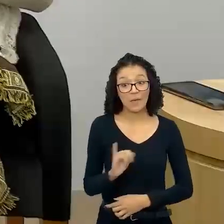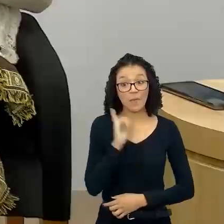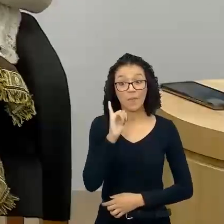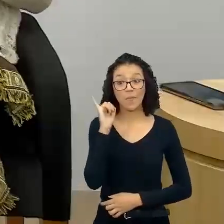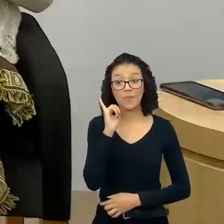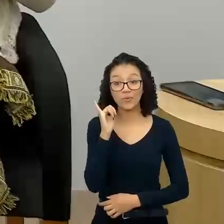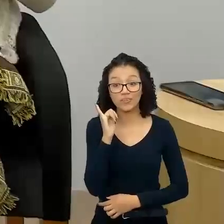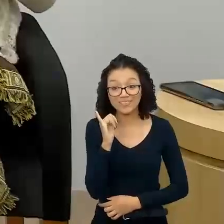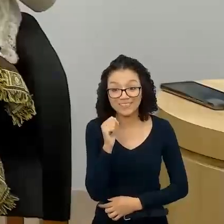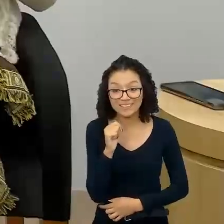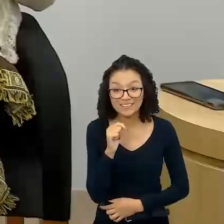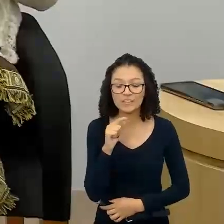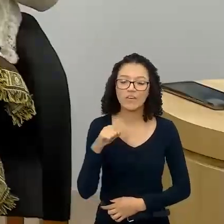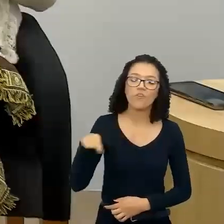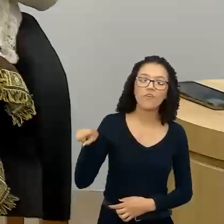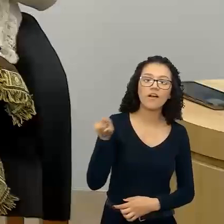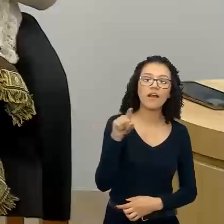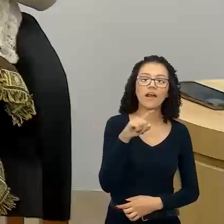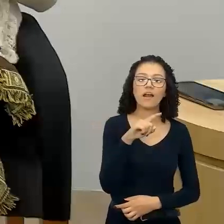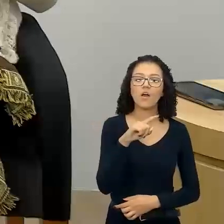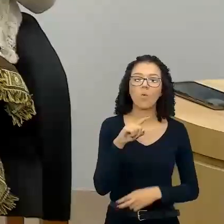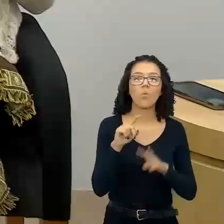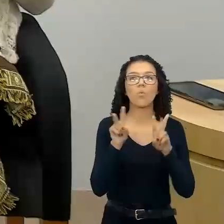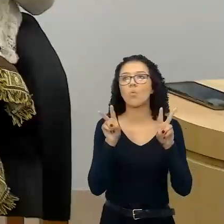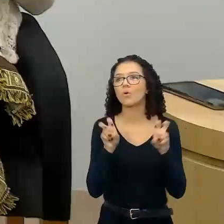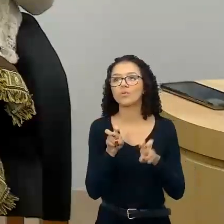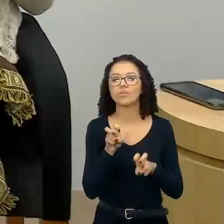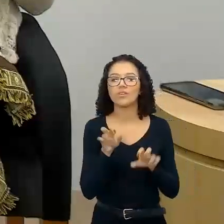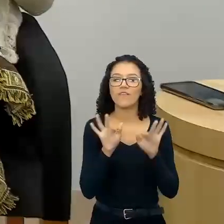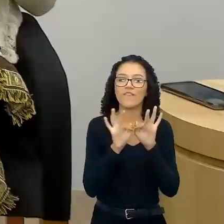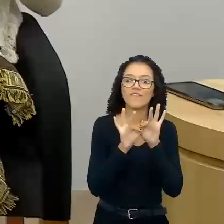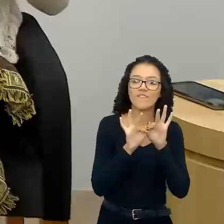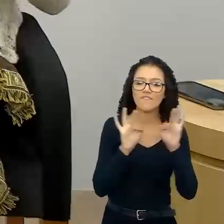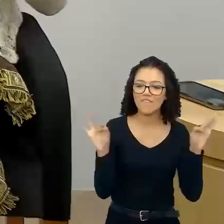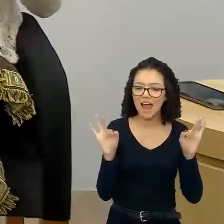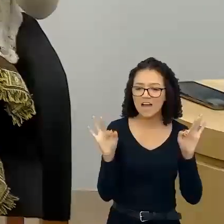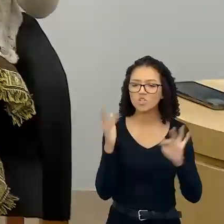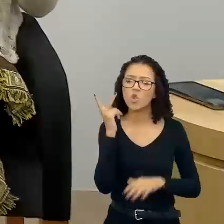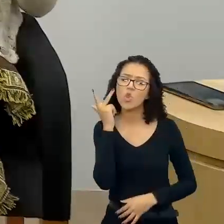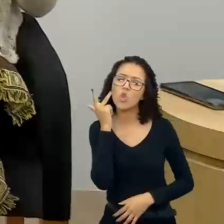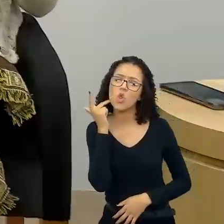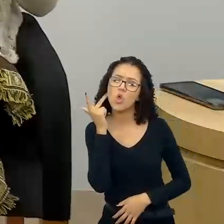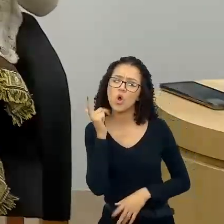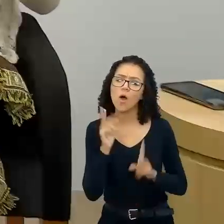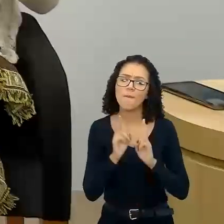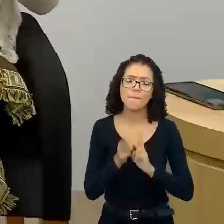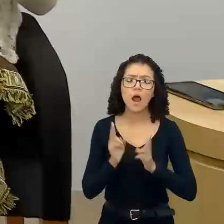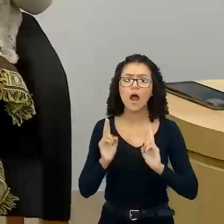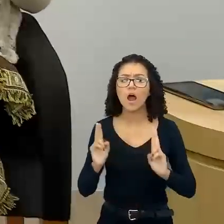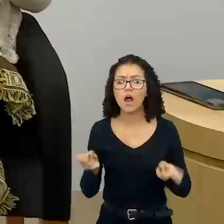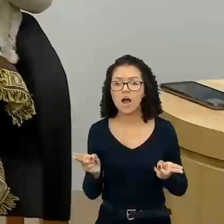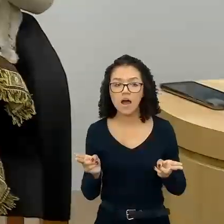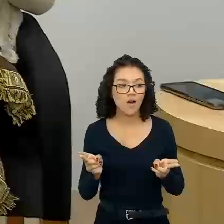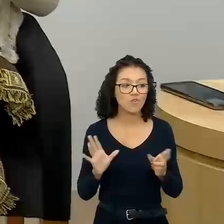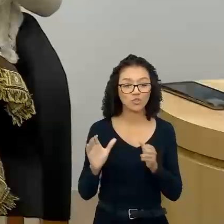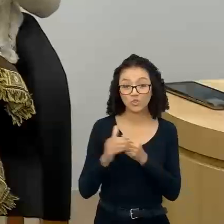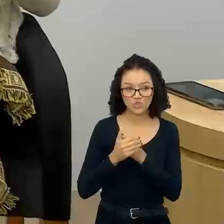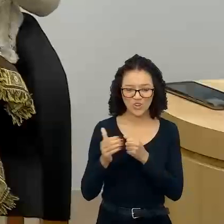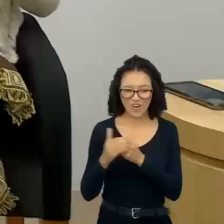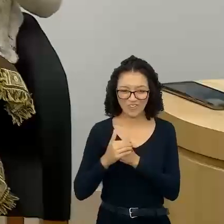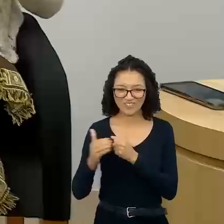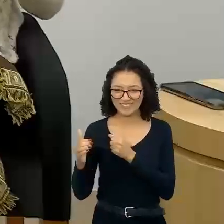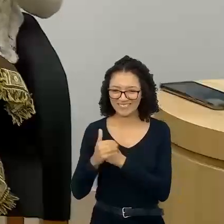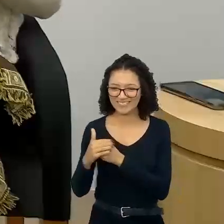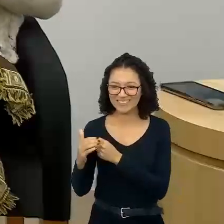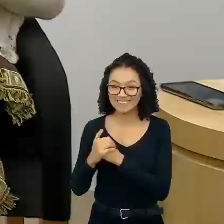vi, seria levantar frases típicas do senso comum sobre esse tema e desmistificá-las, porque a